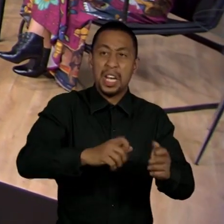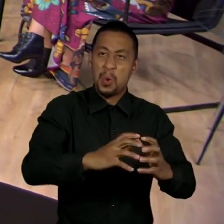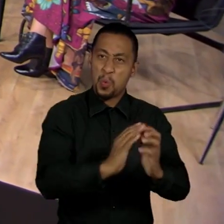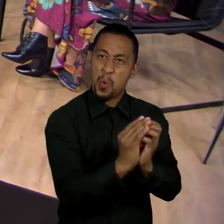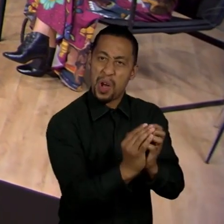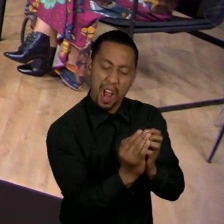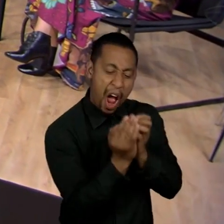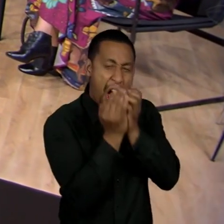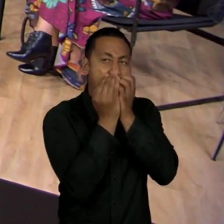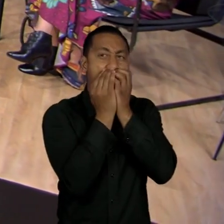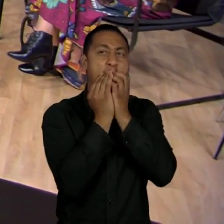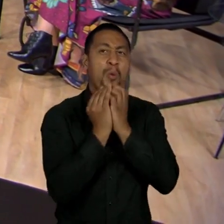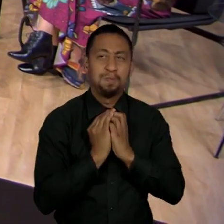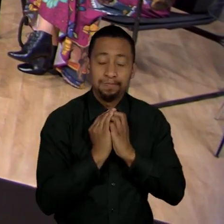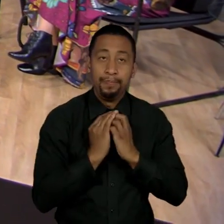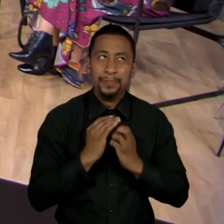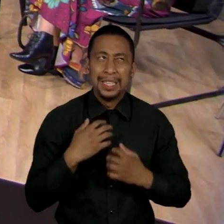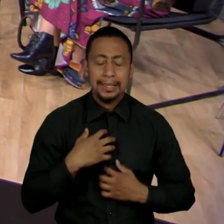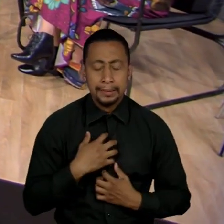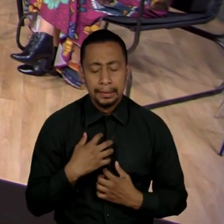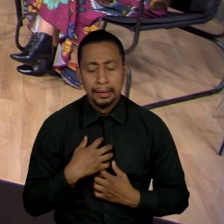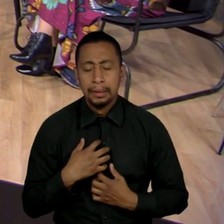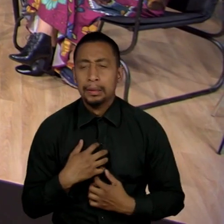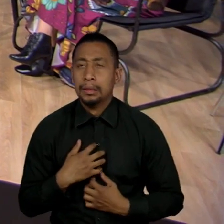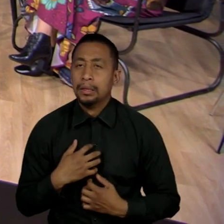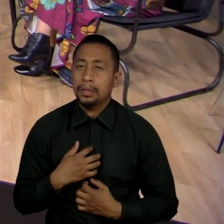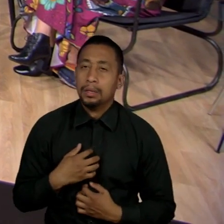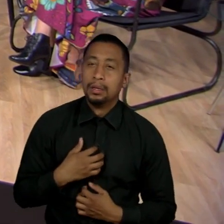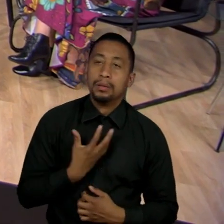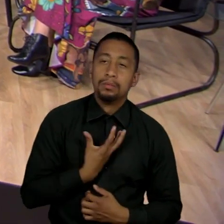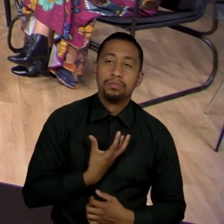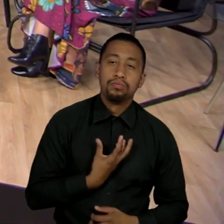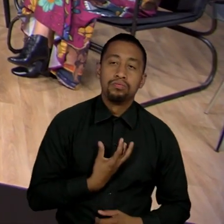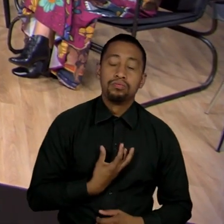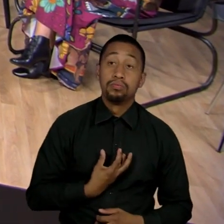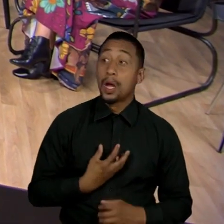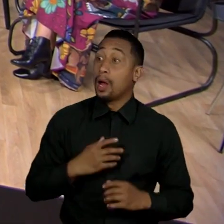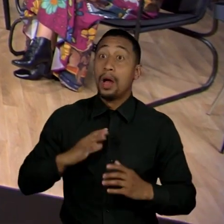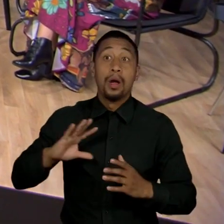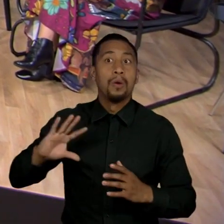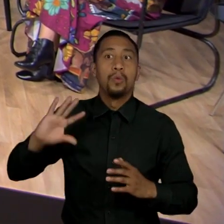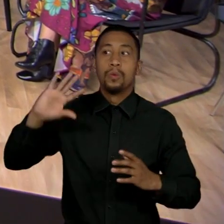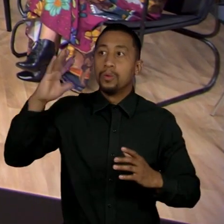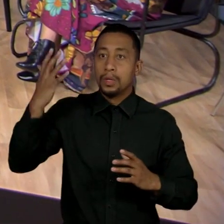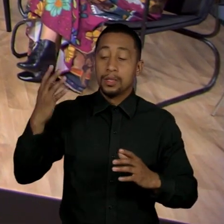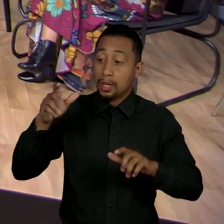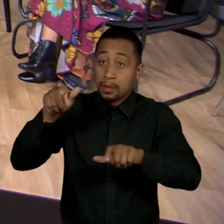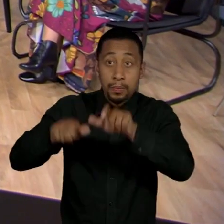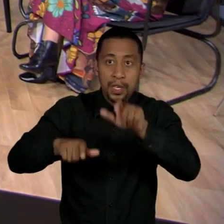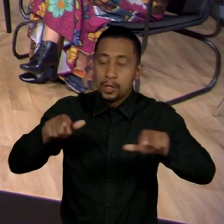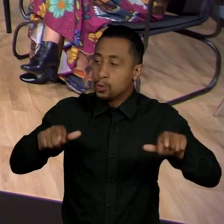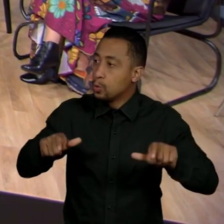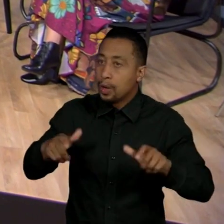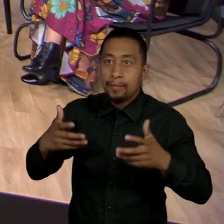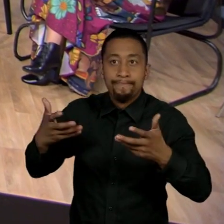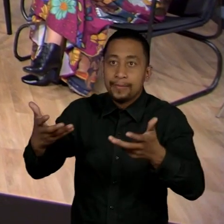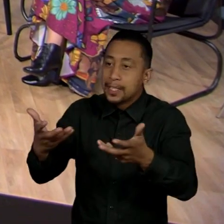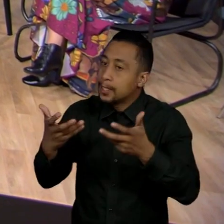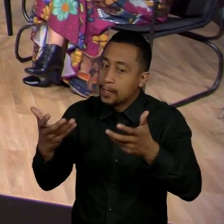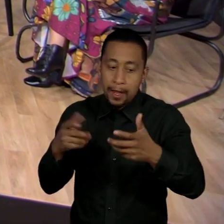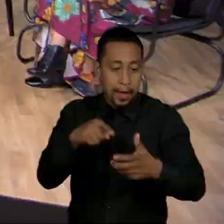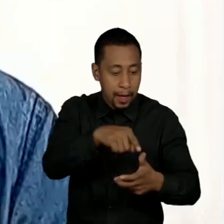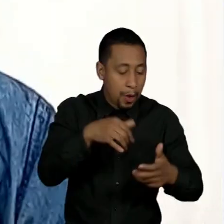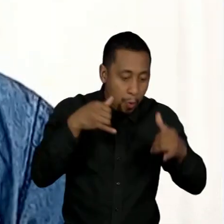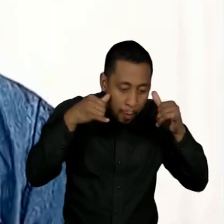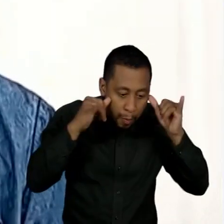por exemplo, são associadas para ressuscitar esse boi novamente, e aí cria-se essa festa tão rica, tão bonita. Além do Bumba